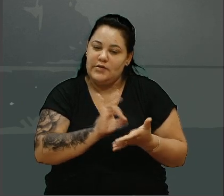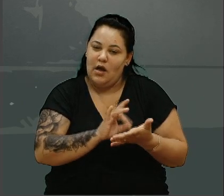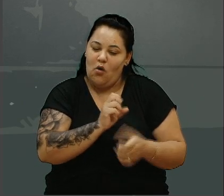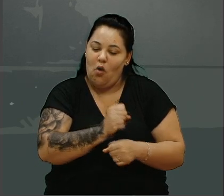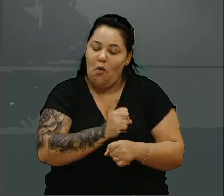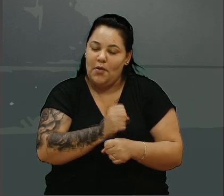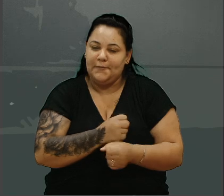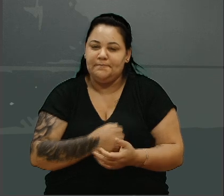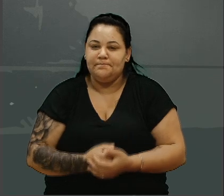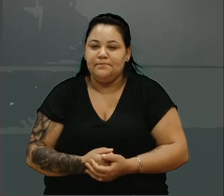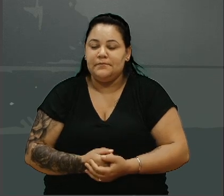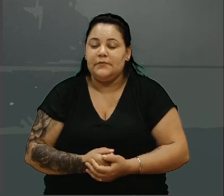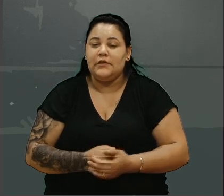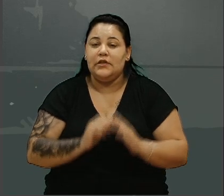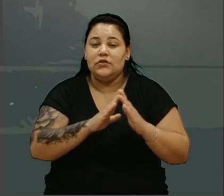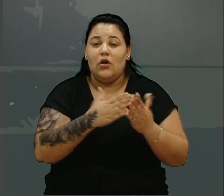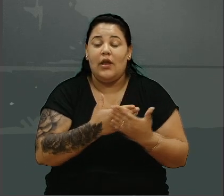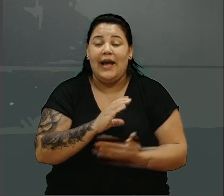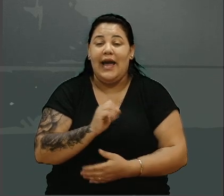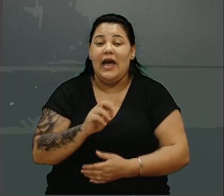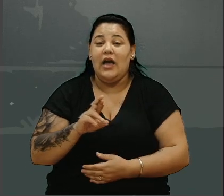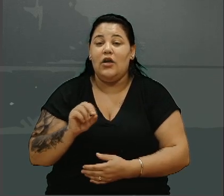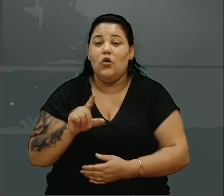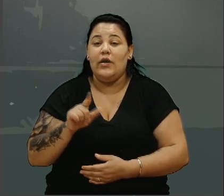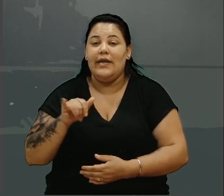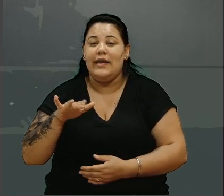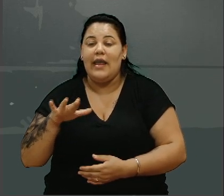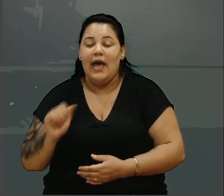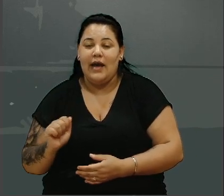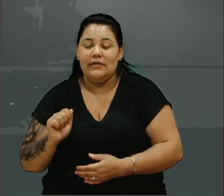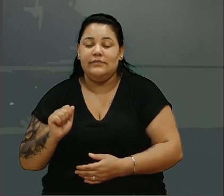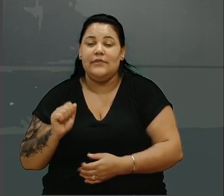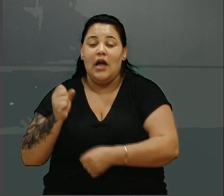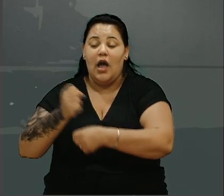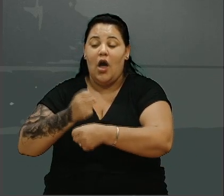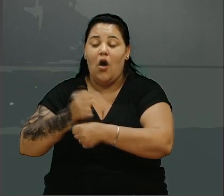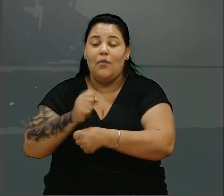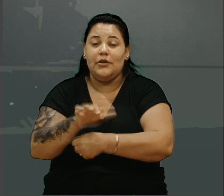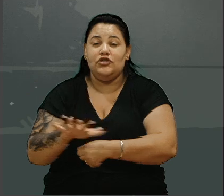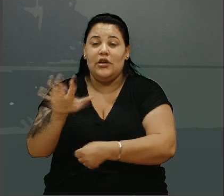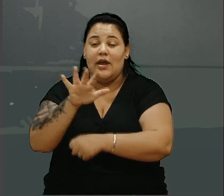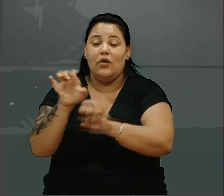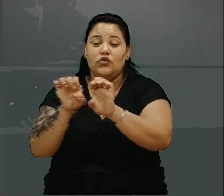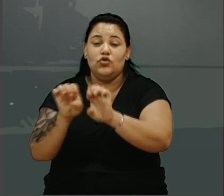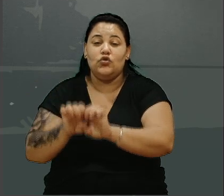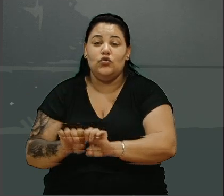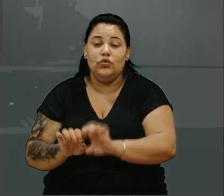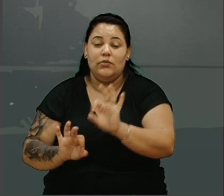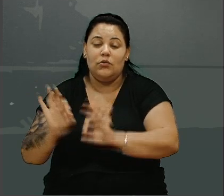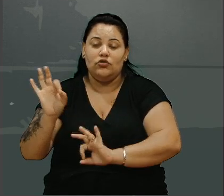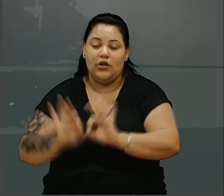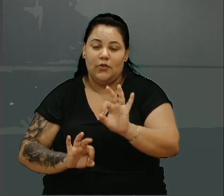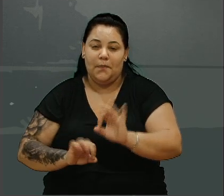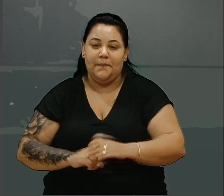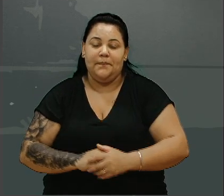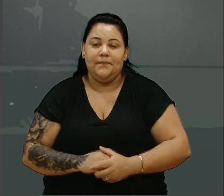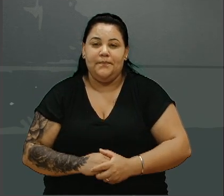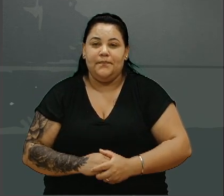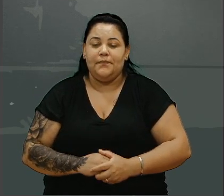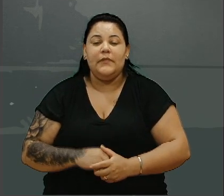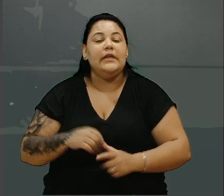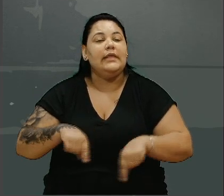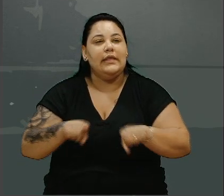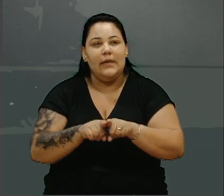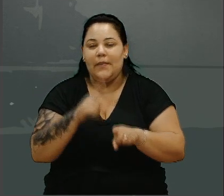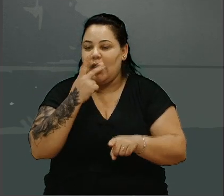Escola Carolina Sutil Oliveira, reforma geral, estruturação de projetos. A mesma